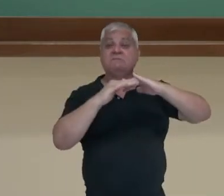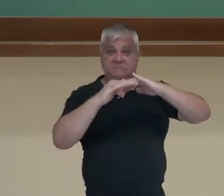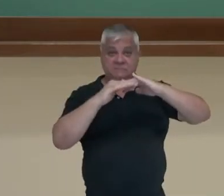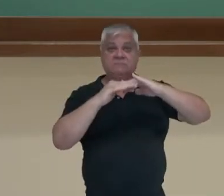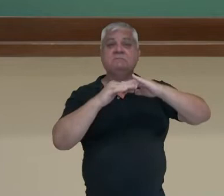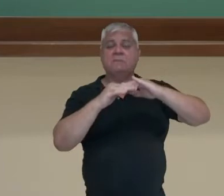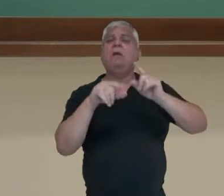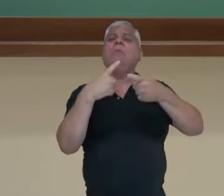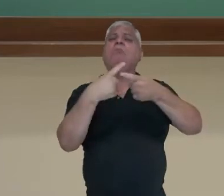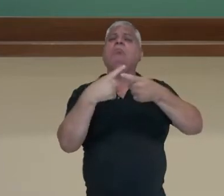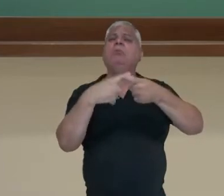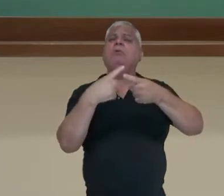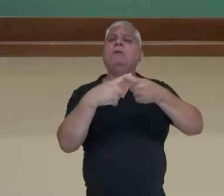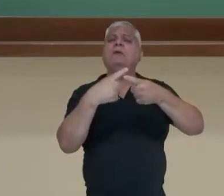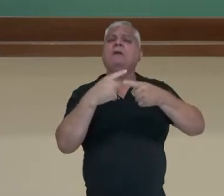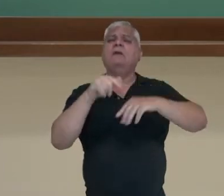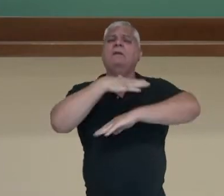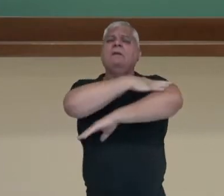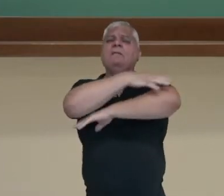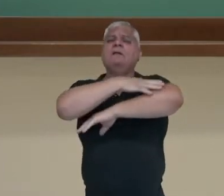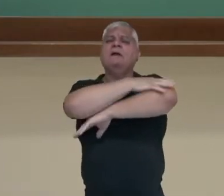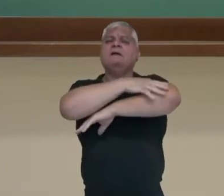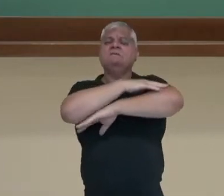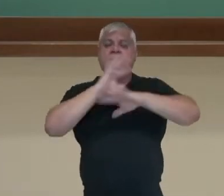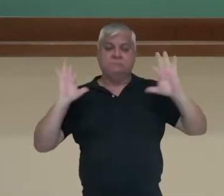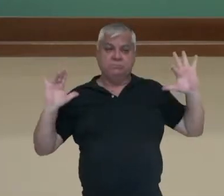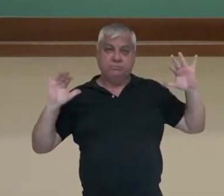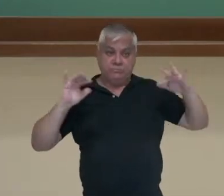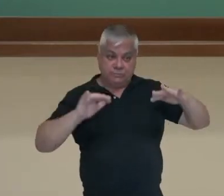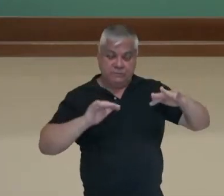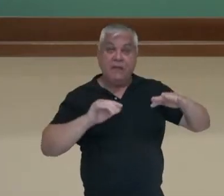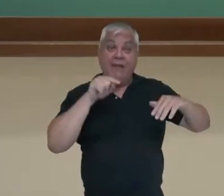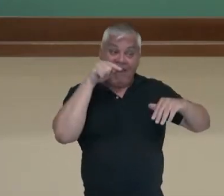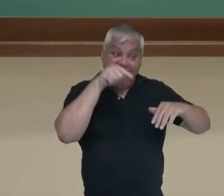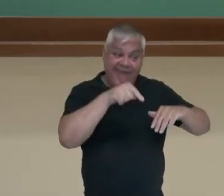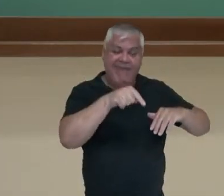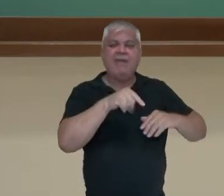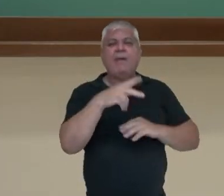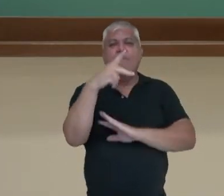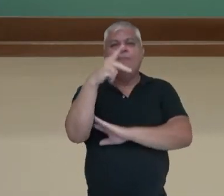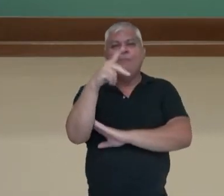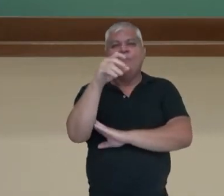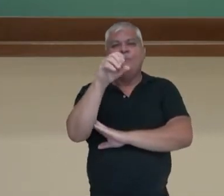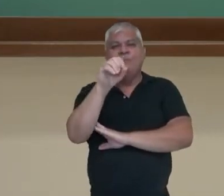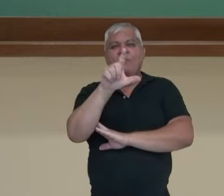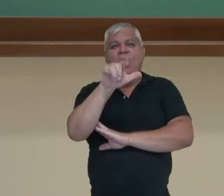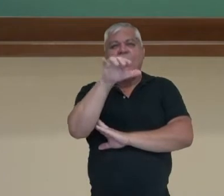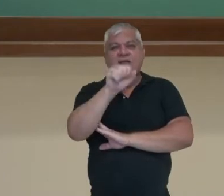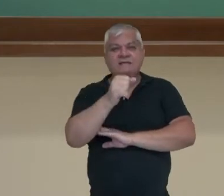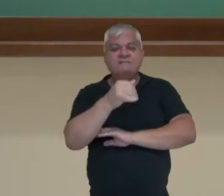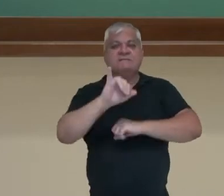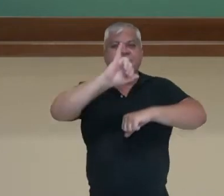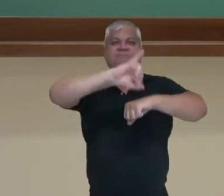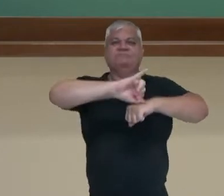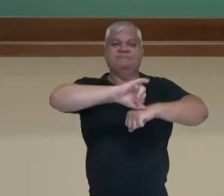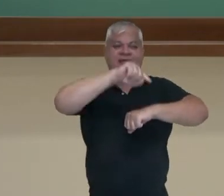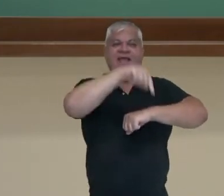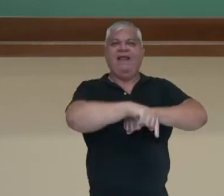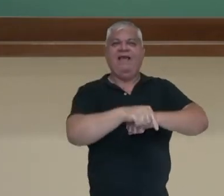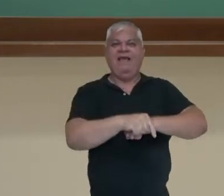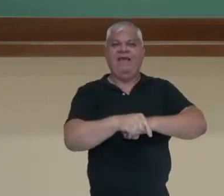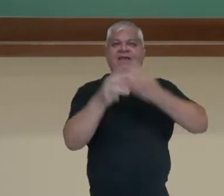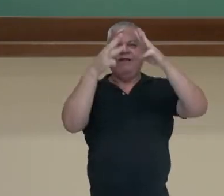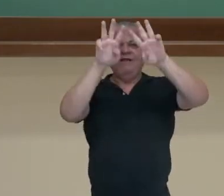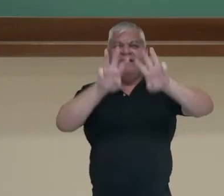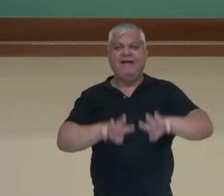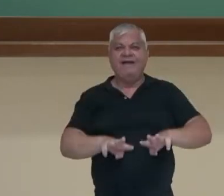que tá todo mundo aí na praça? As coisas na polis, em Atenas, eram decididas